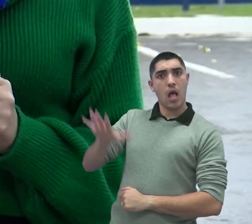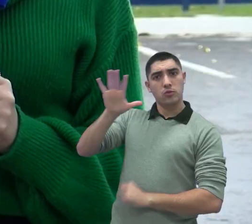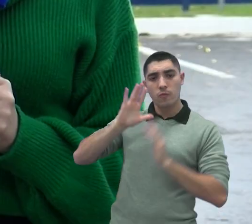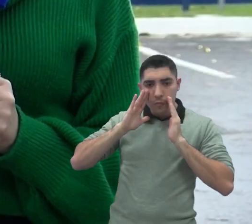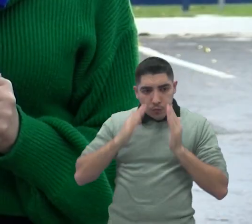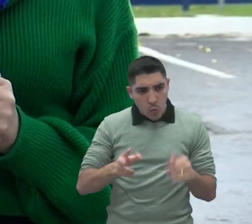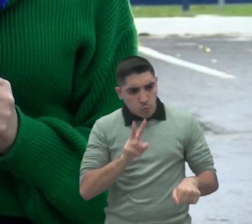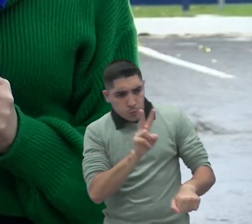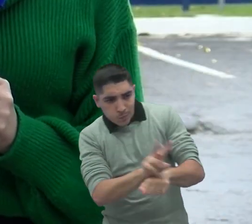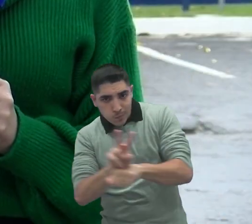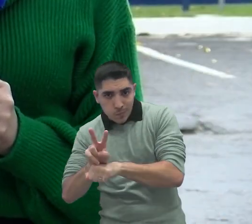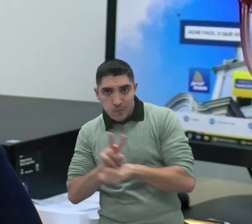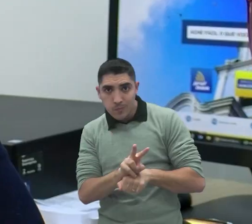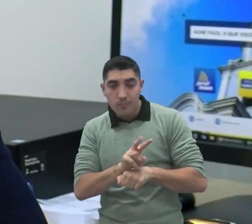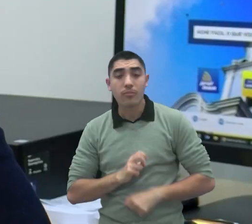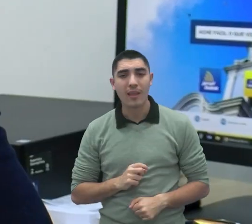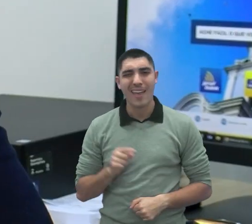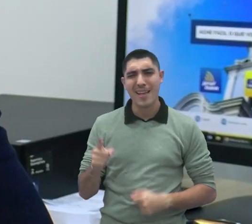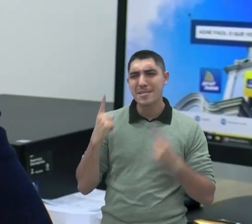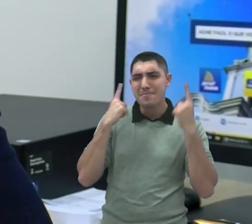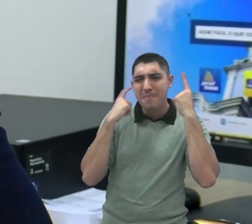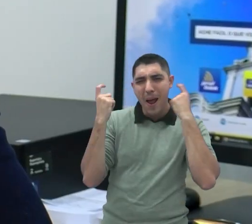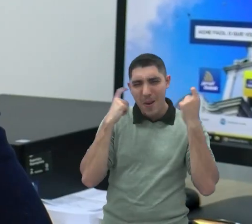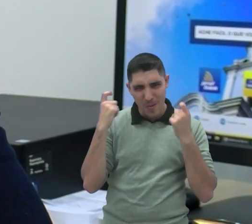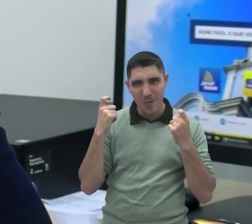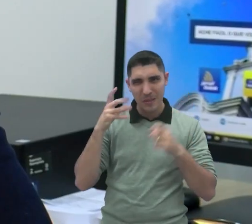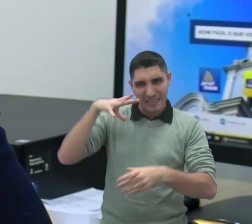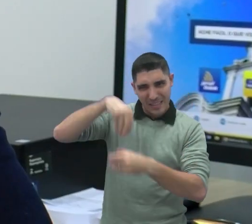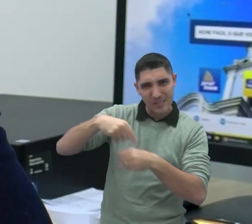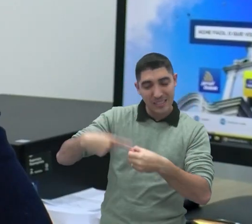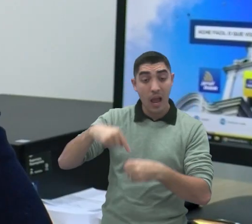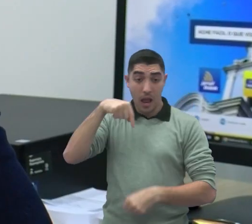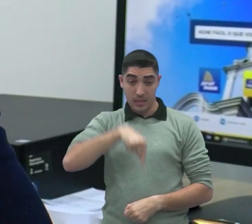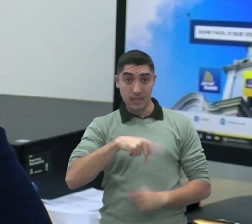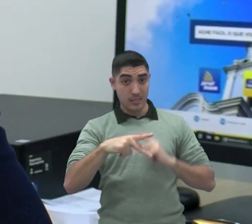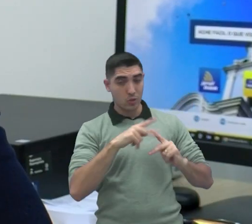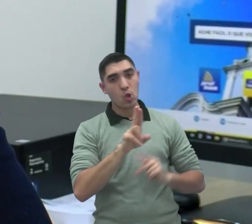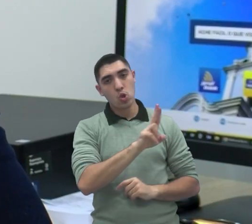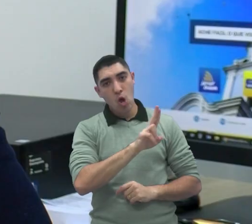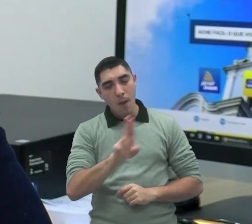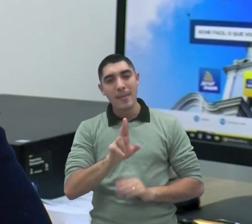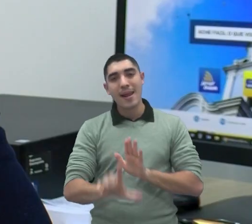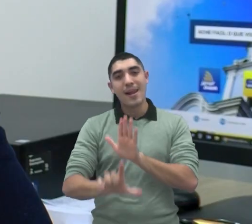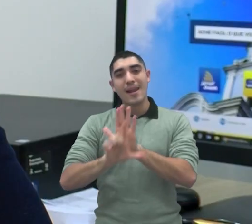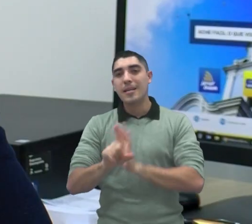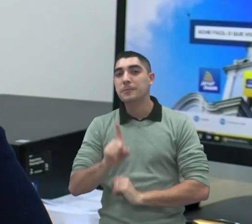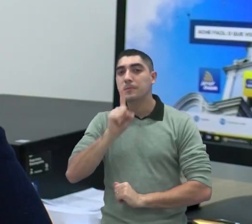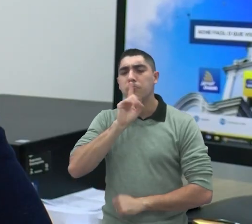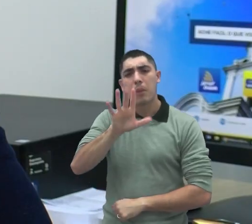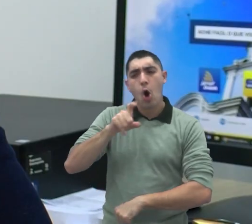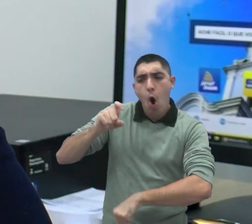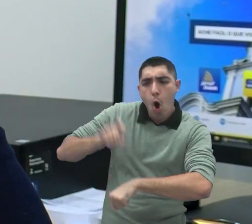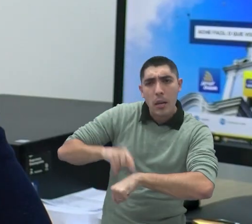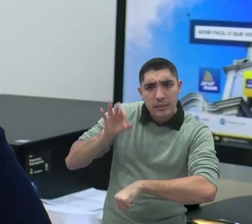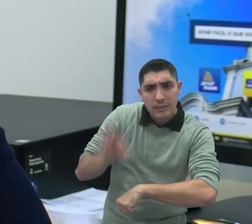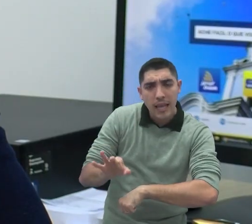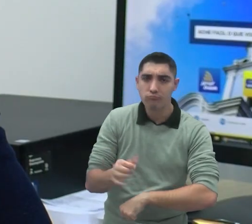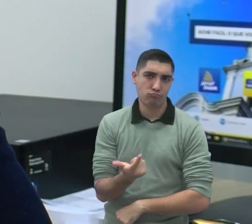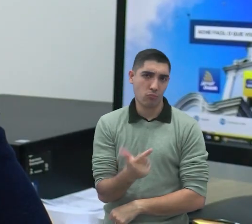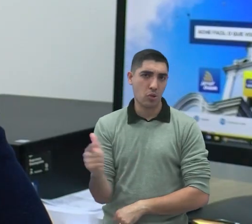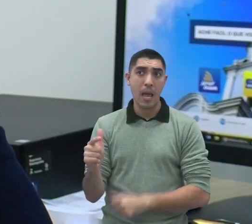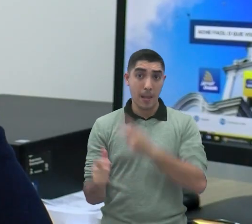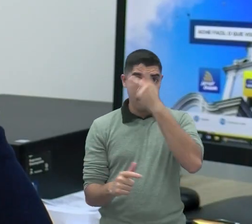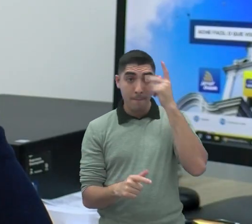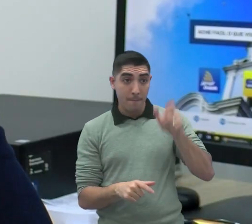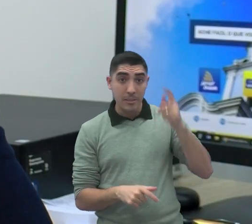ajudam a fiscalizar essa questão. Essa lei de ruídos urbanos, conhecida como Lei de Silêncio aqui em São José dos Campos, ela não tem um horário